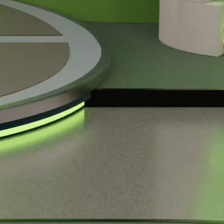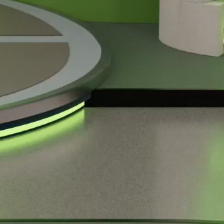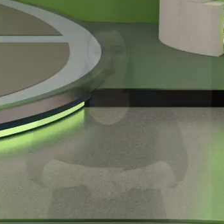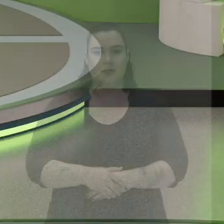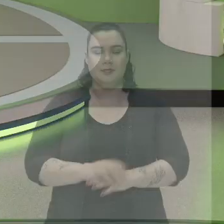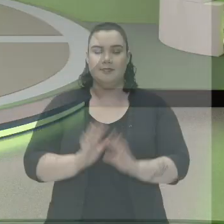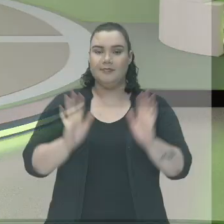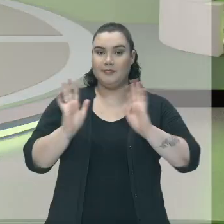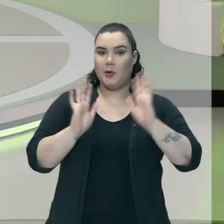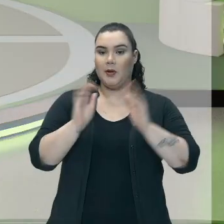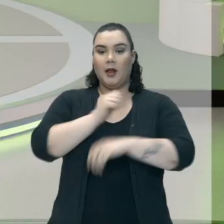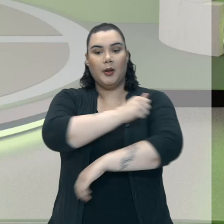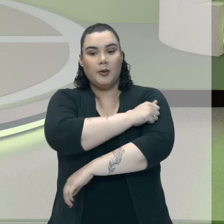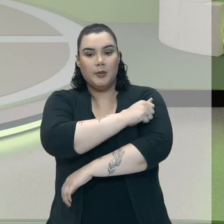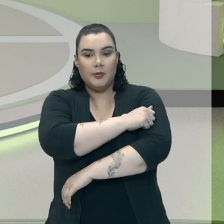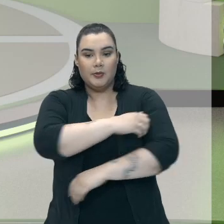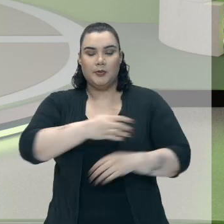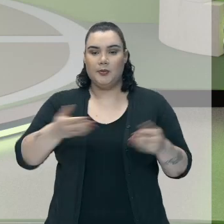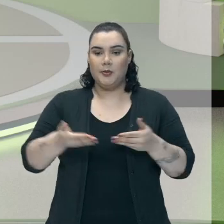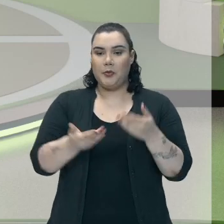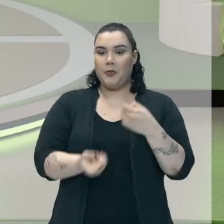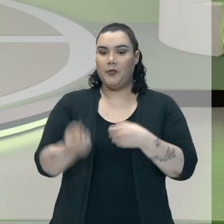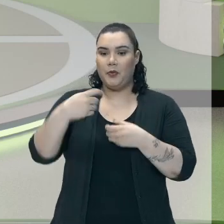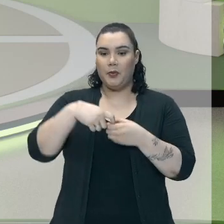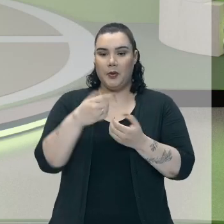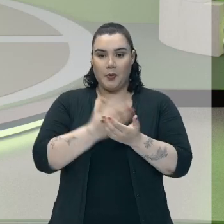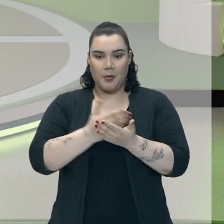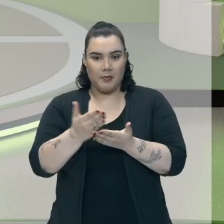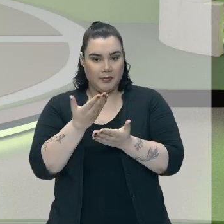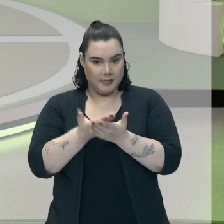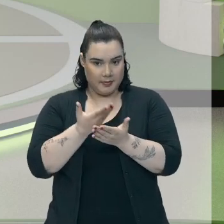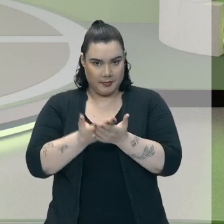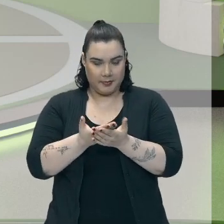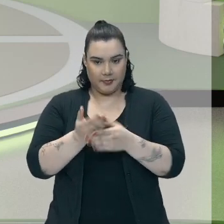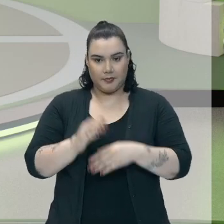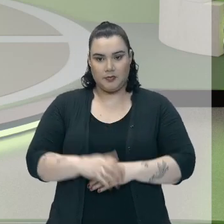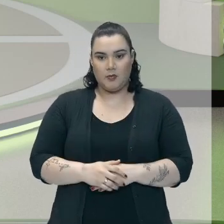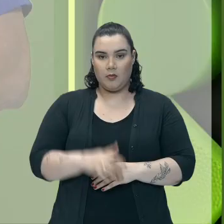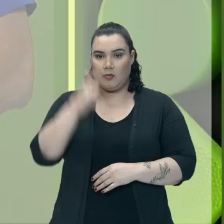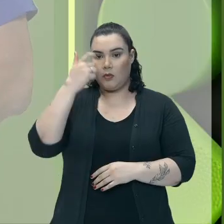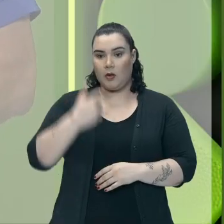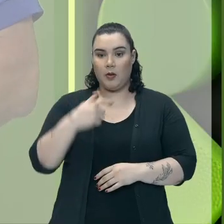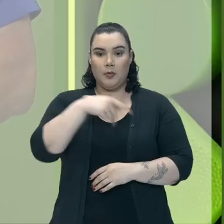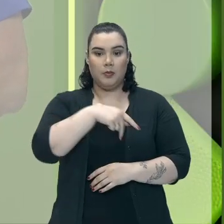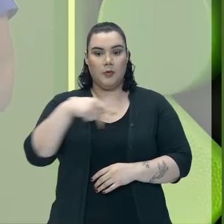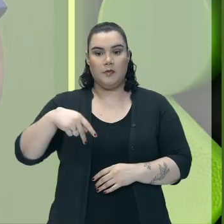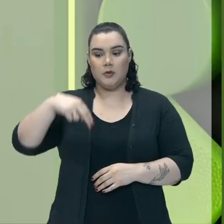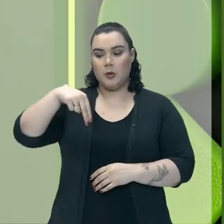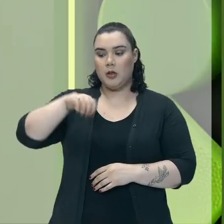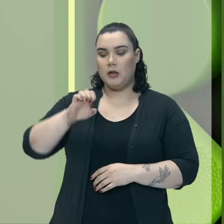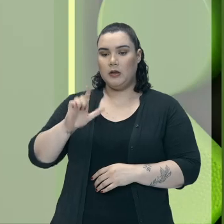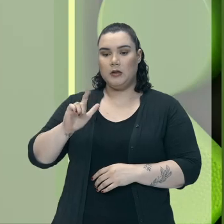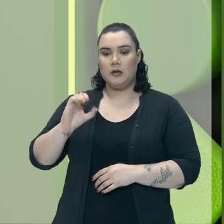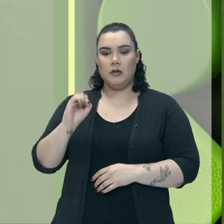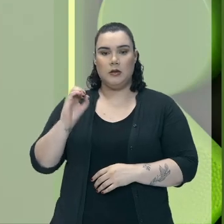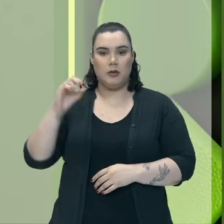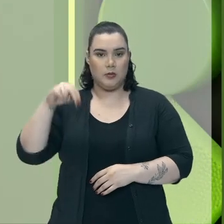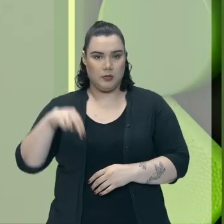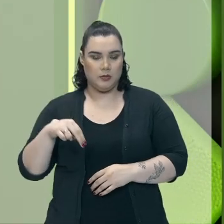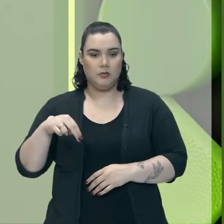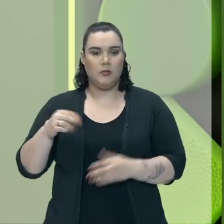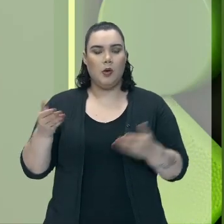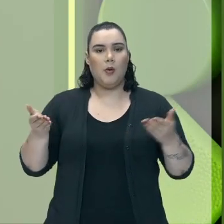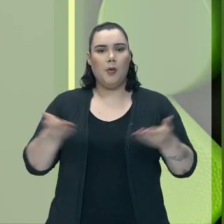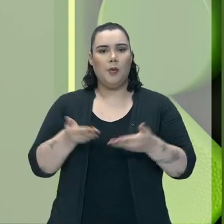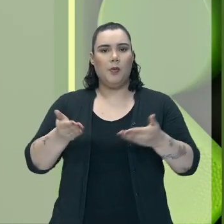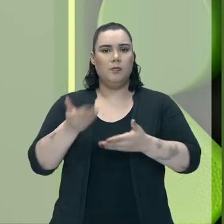bem, pessoal, estamos de volta aqui para dar início à nossa aula. Quem fala com vocês aqui é o professor Nelson Bezerra e agora nós vamos saber